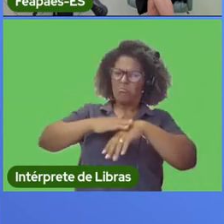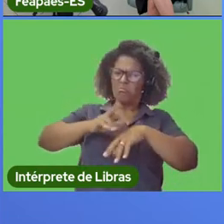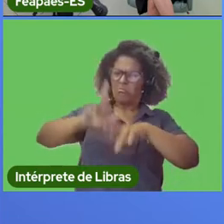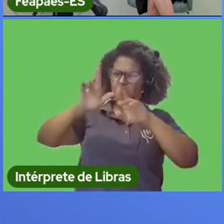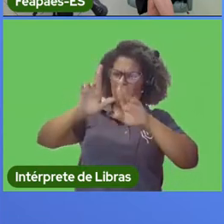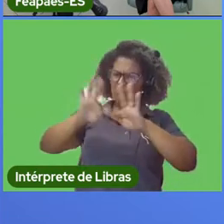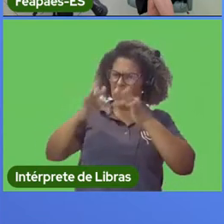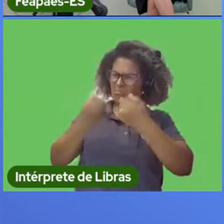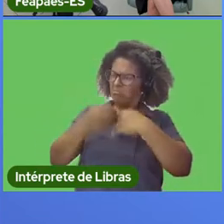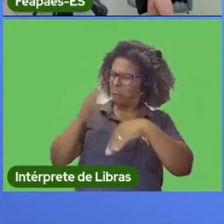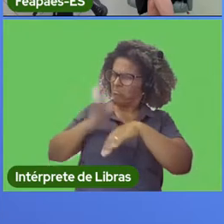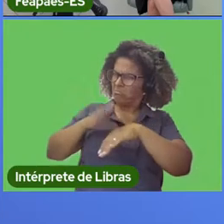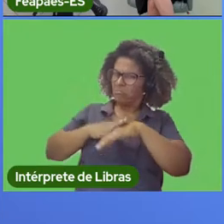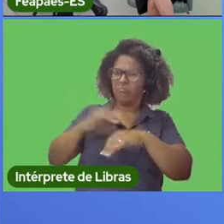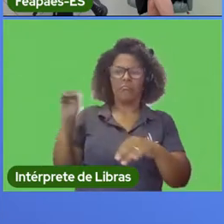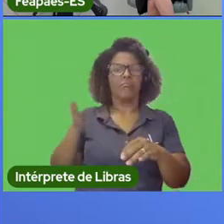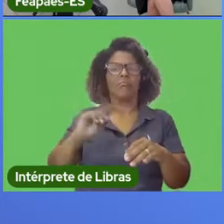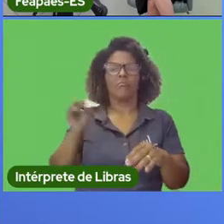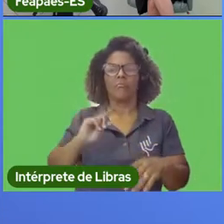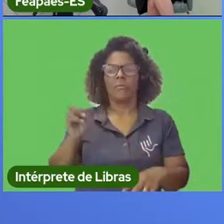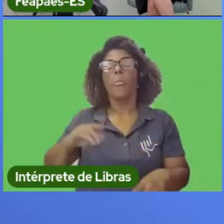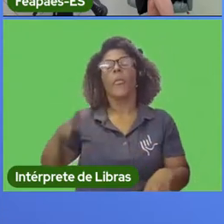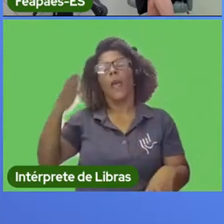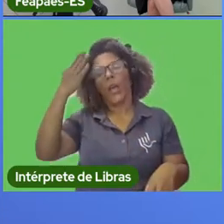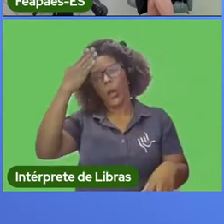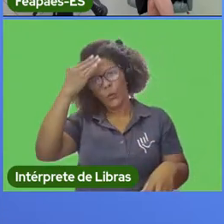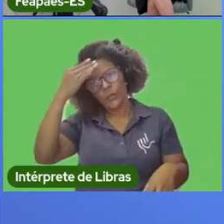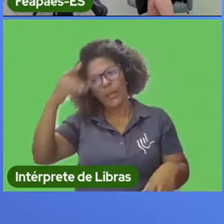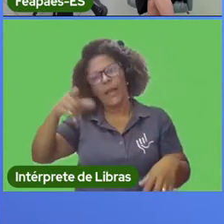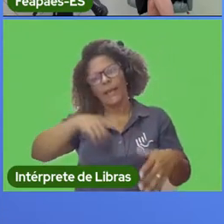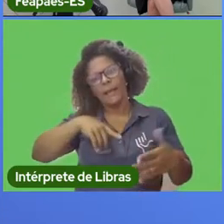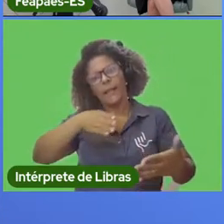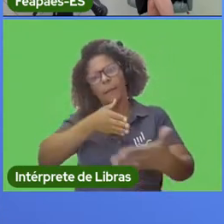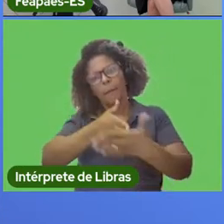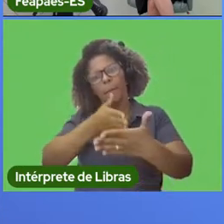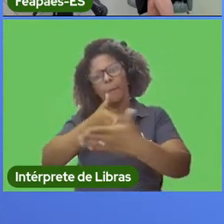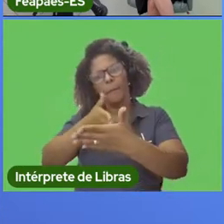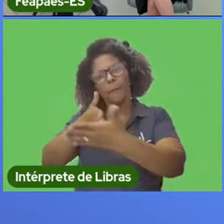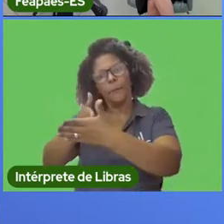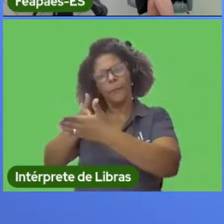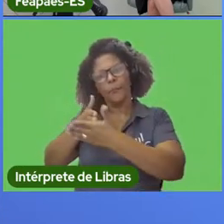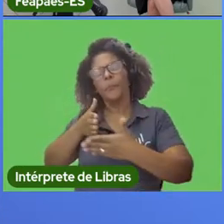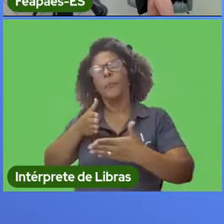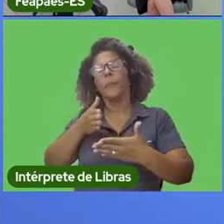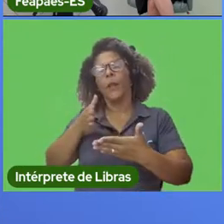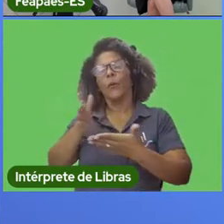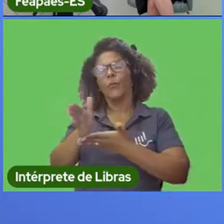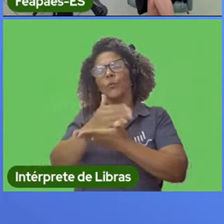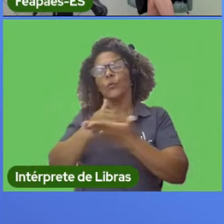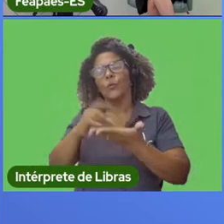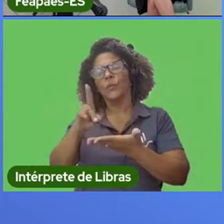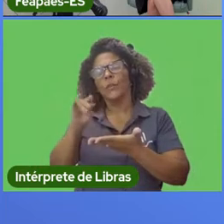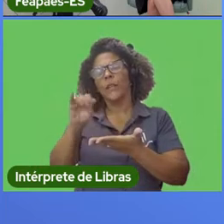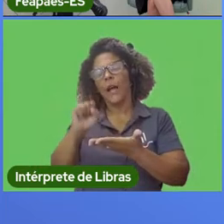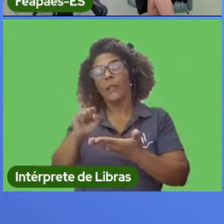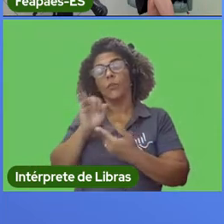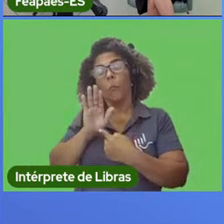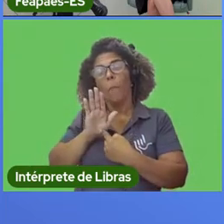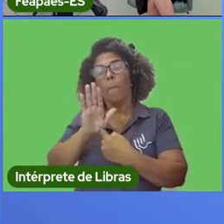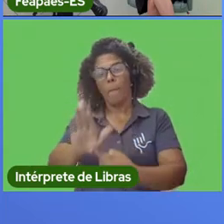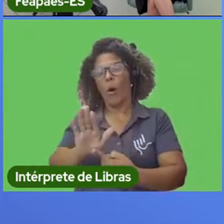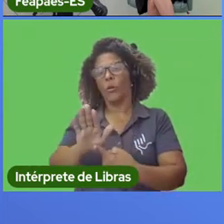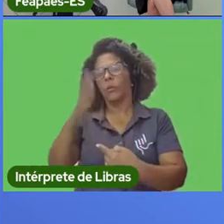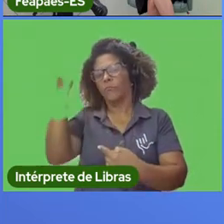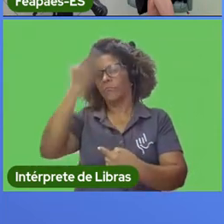pelo contrário. Eu sei que existe um conjunto aqui de barreiras, os dados mostram isso de modo muito gritante, né, as barreiras que as